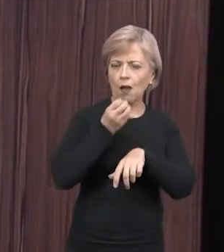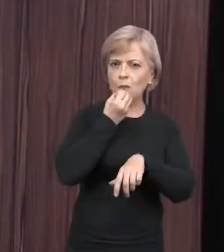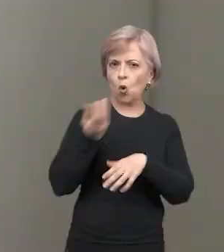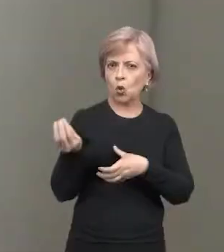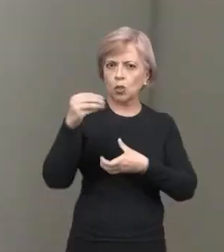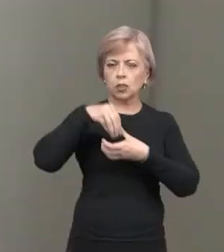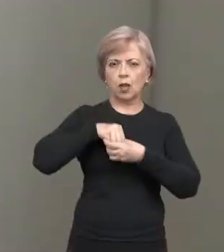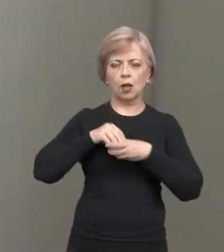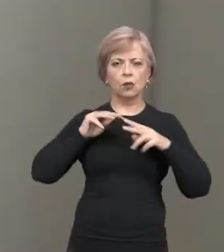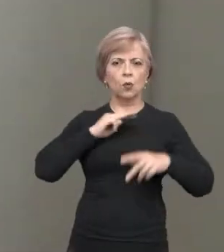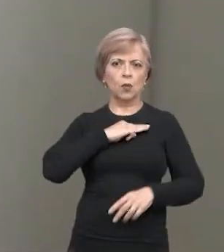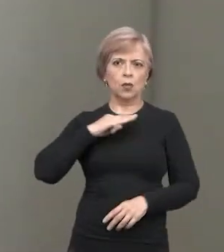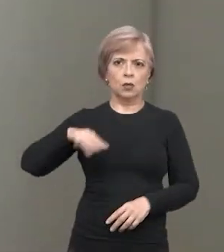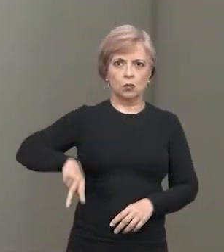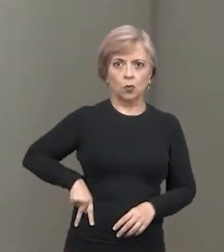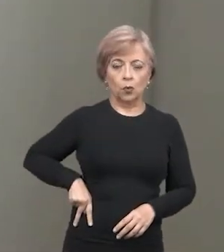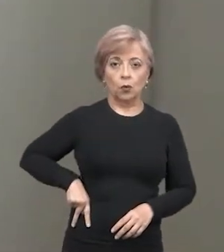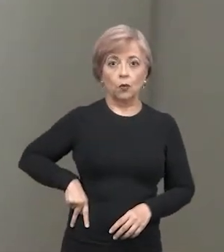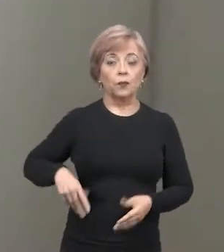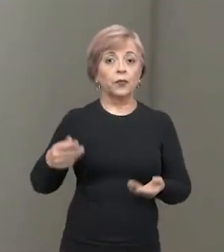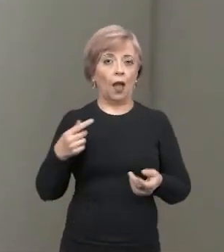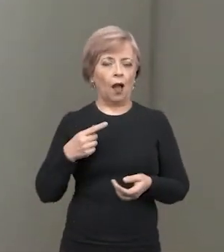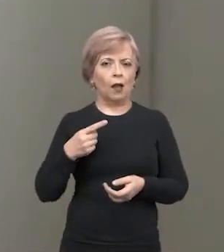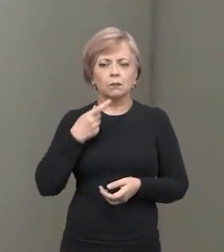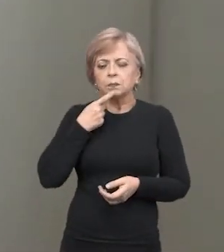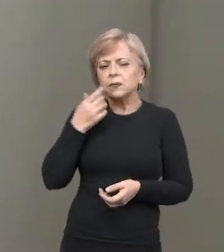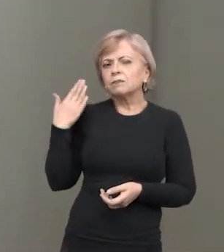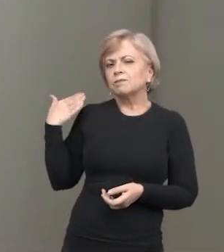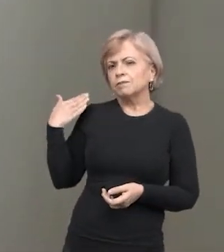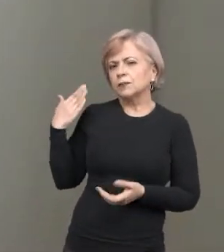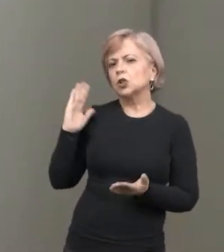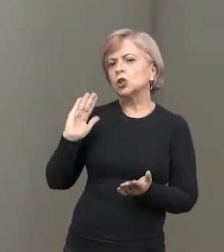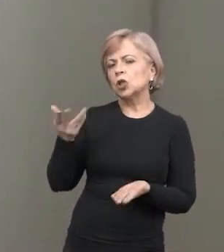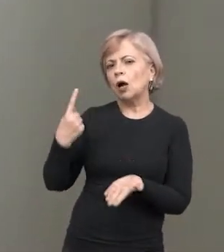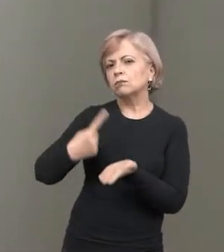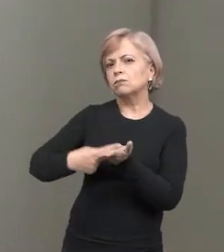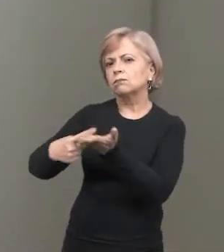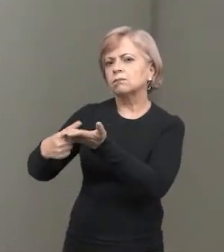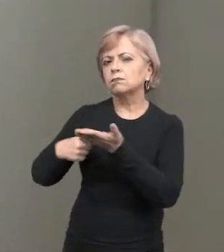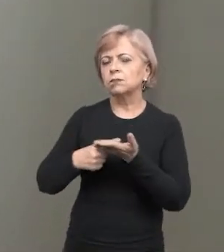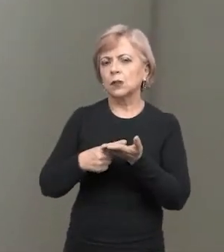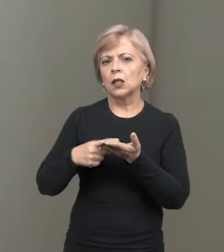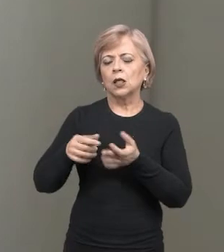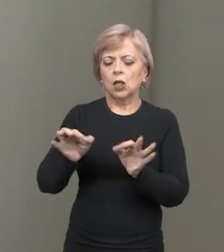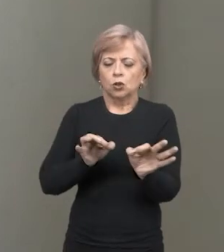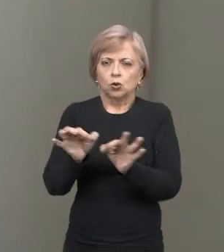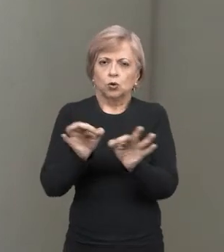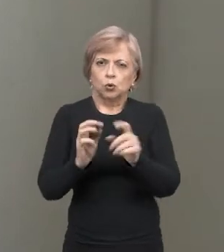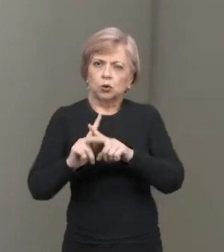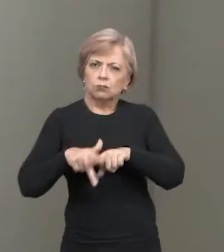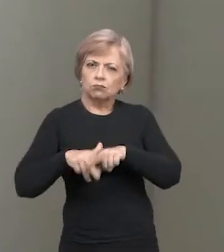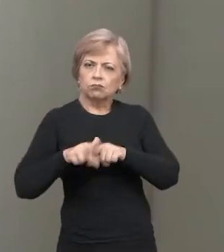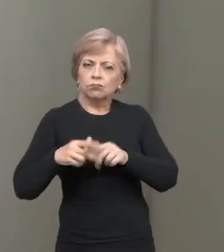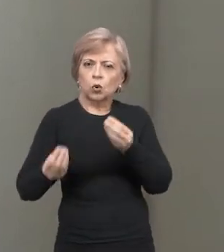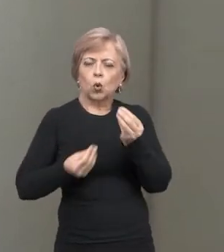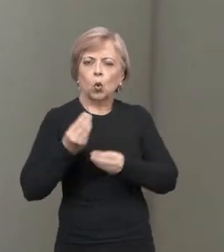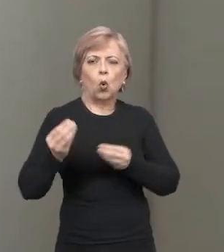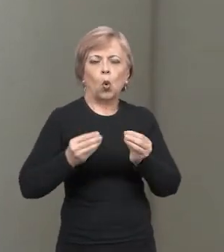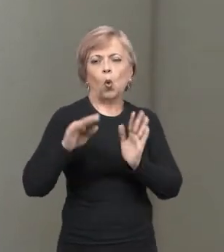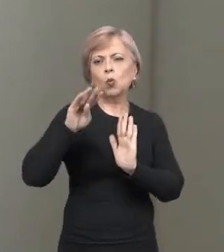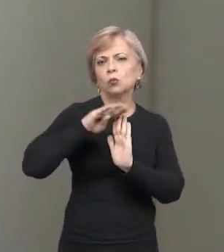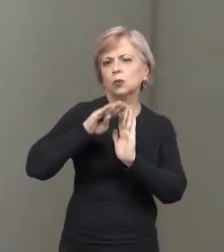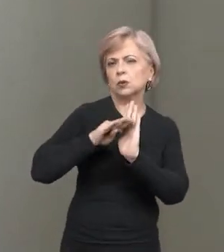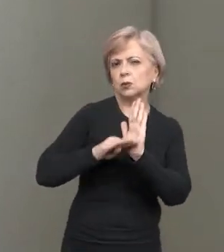Ministério Público. Então, recentemente, já conseguimos firmar termos de ajuste de conduta e leniência com empresas que,